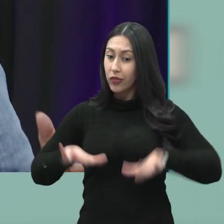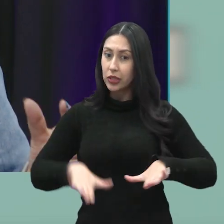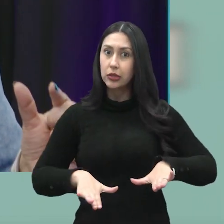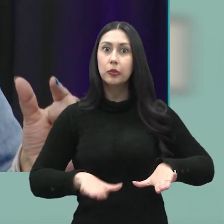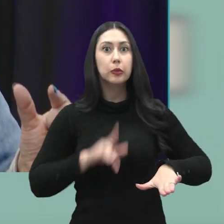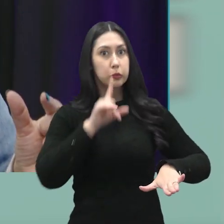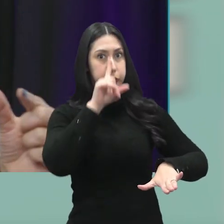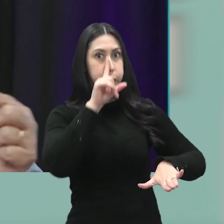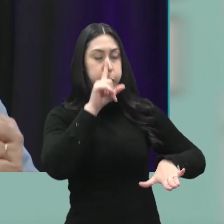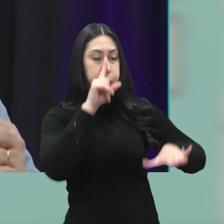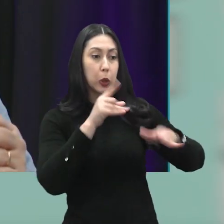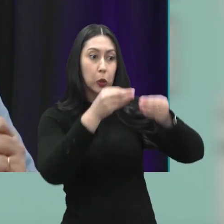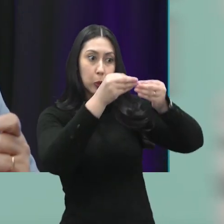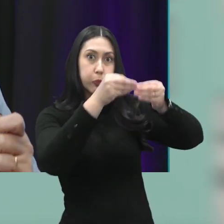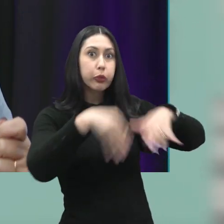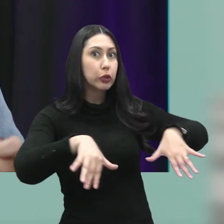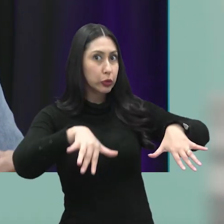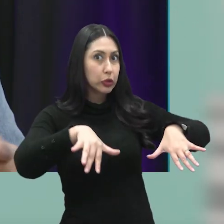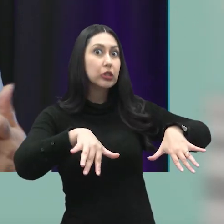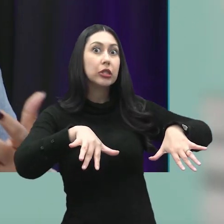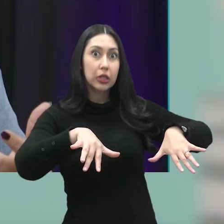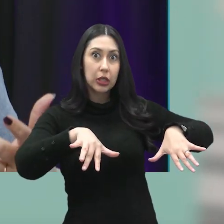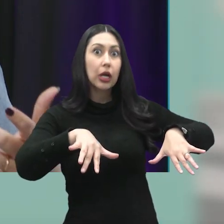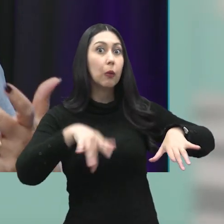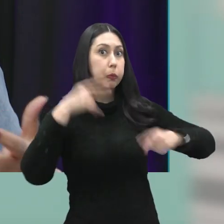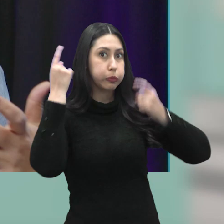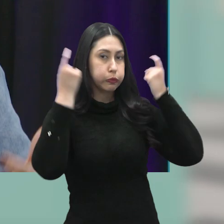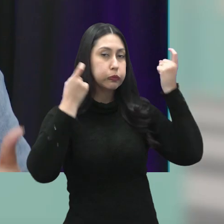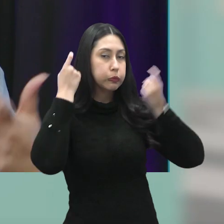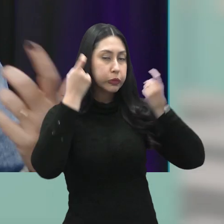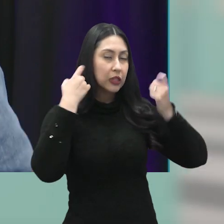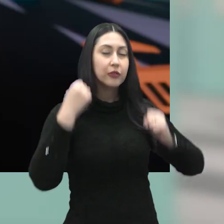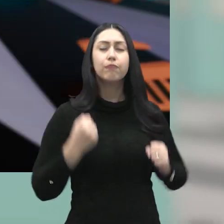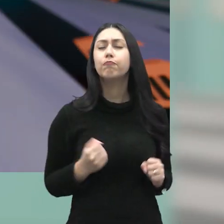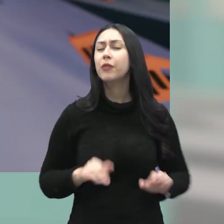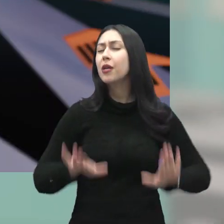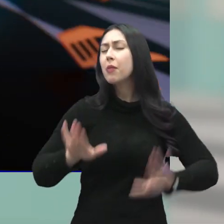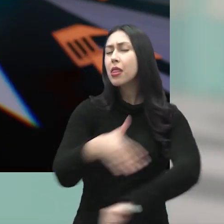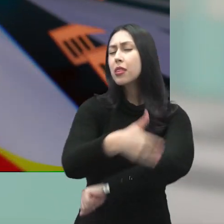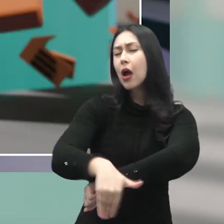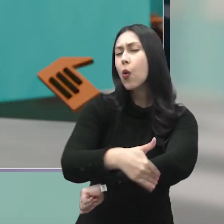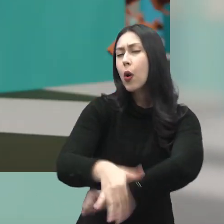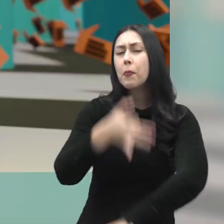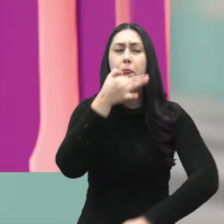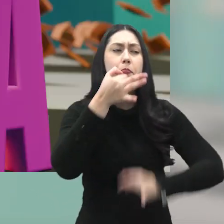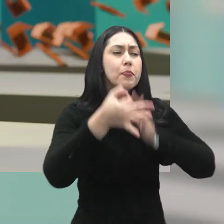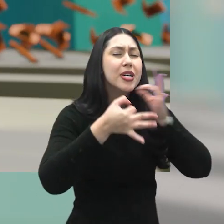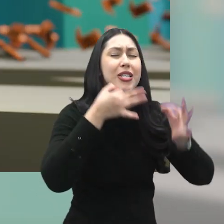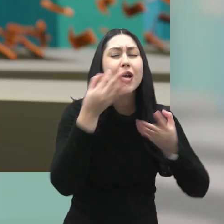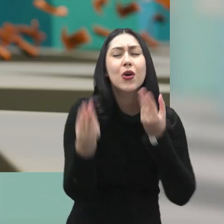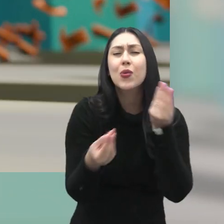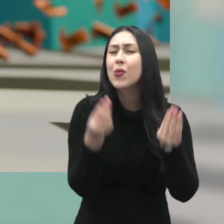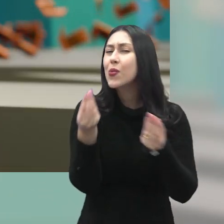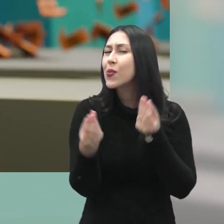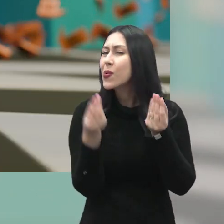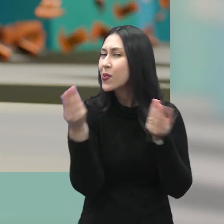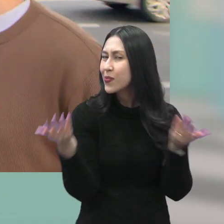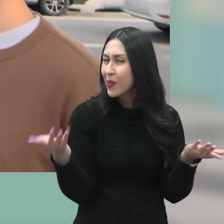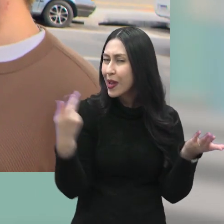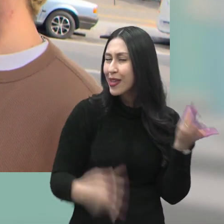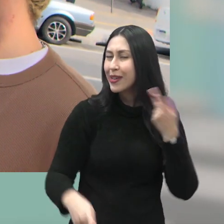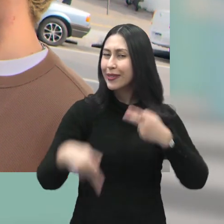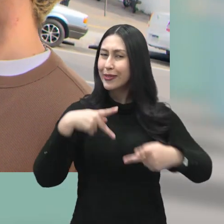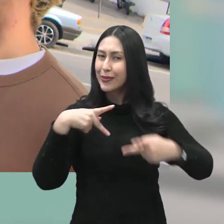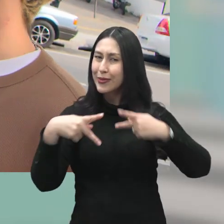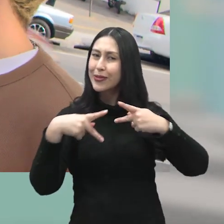a partir de qual momento passa a se tornar uma questão preocupante. E nas ruas, hein? O que será que os moradores de São José têm a